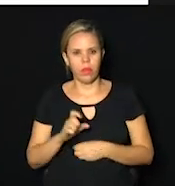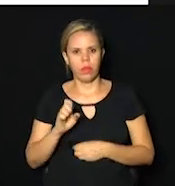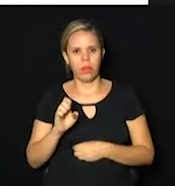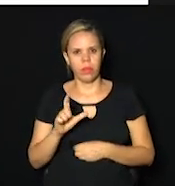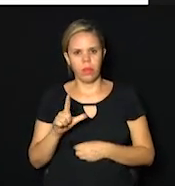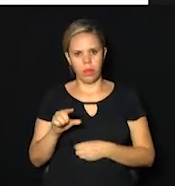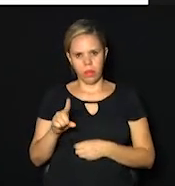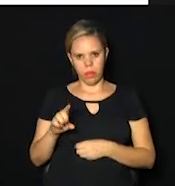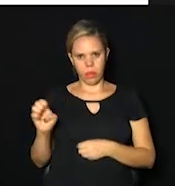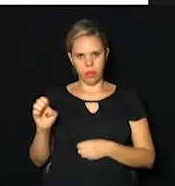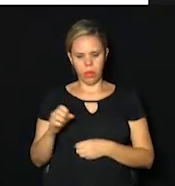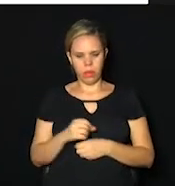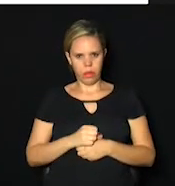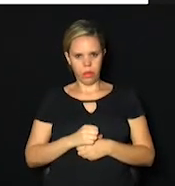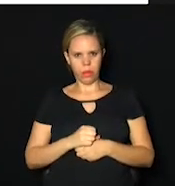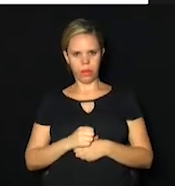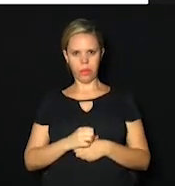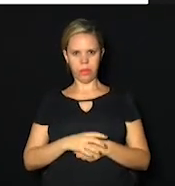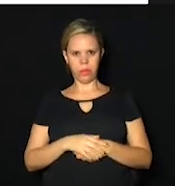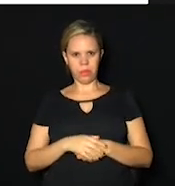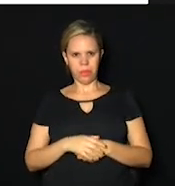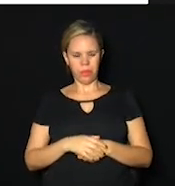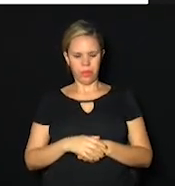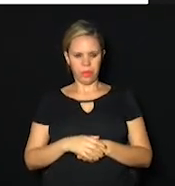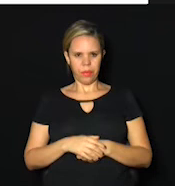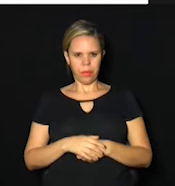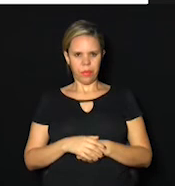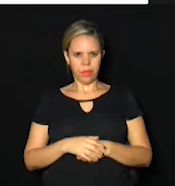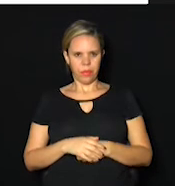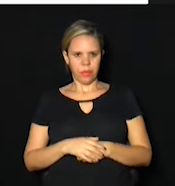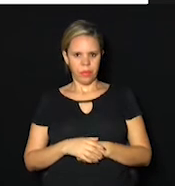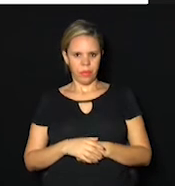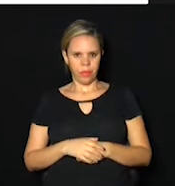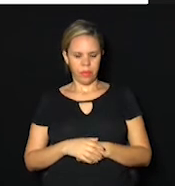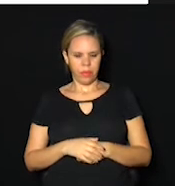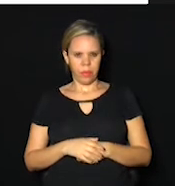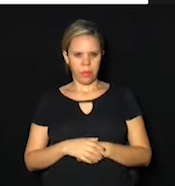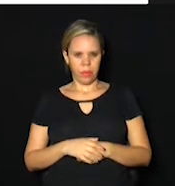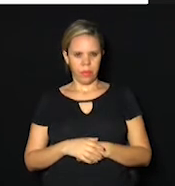seu nome, eu estou te chamando de Elid aqui, tá?